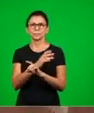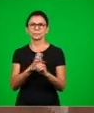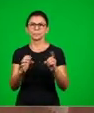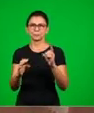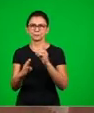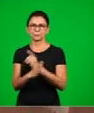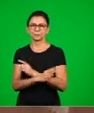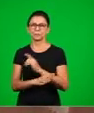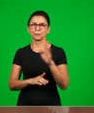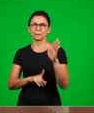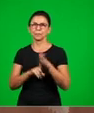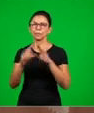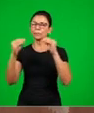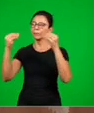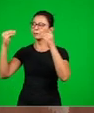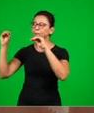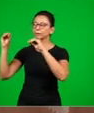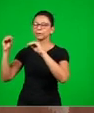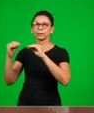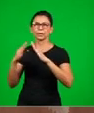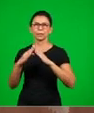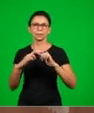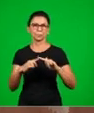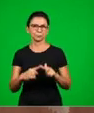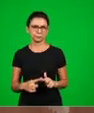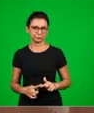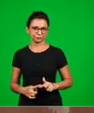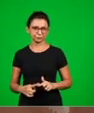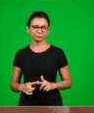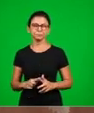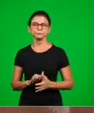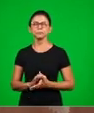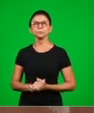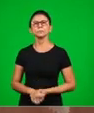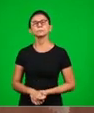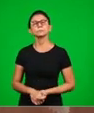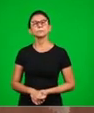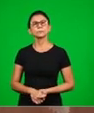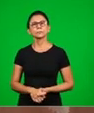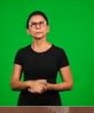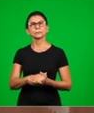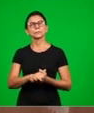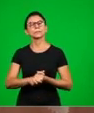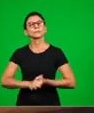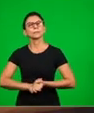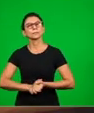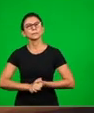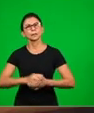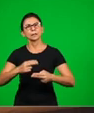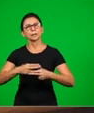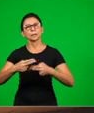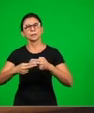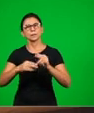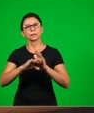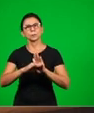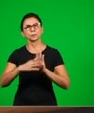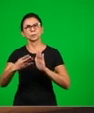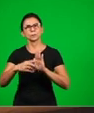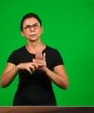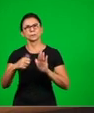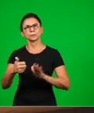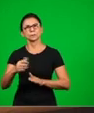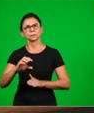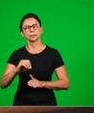pergunta para as igrejas. Então a pergunta é a seguinte, lendo o texto de Neemias 4, de